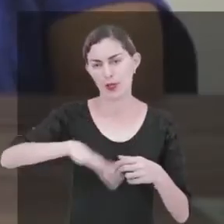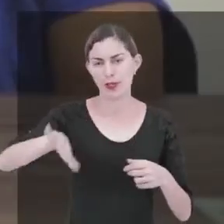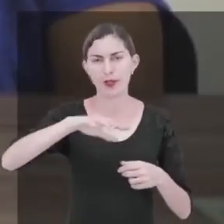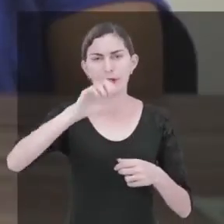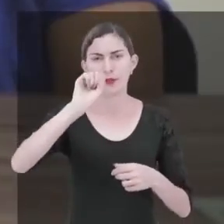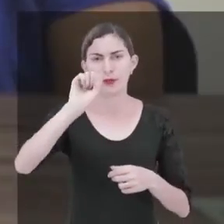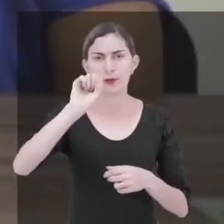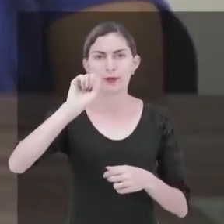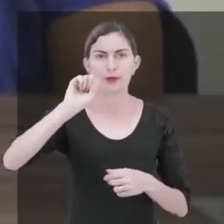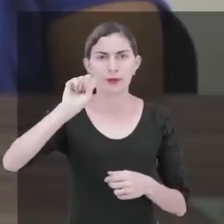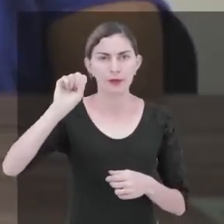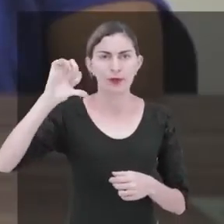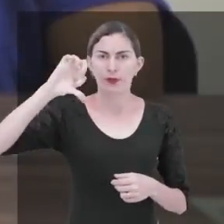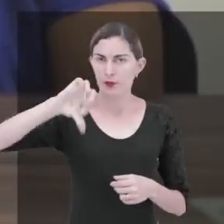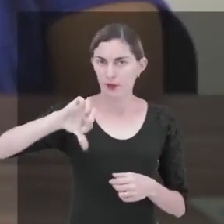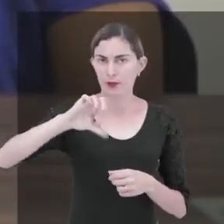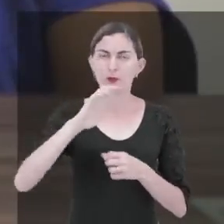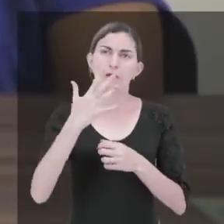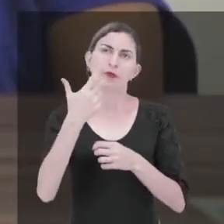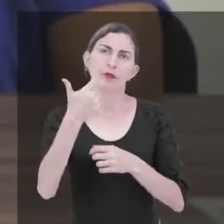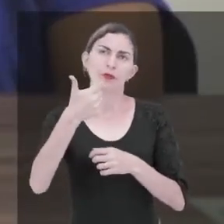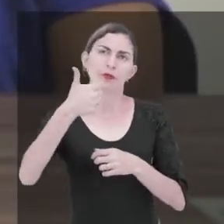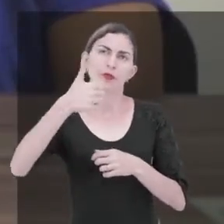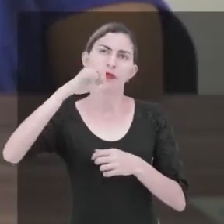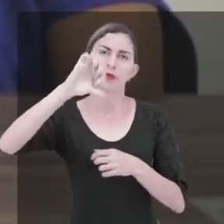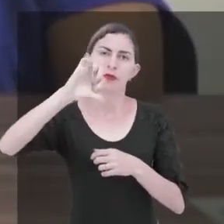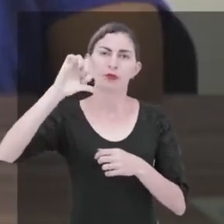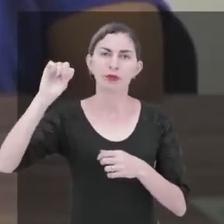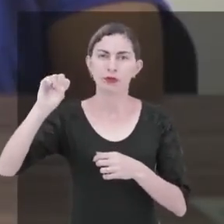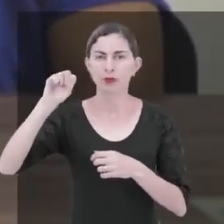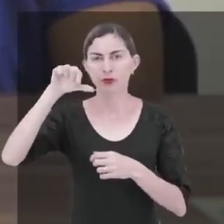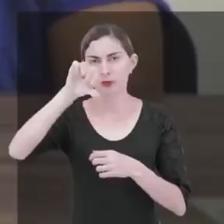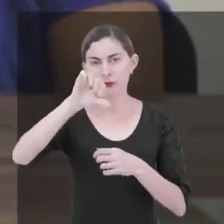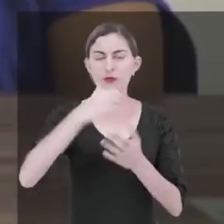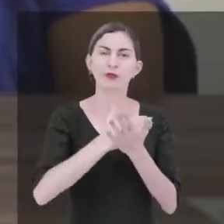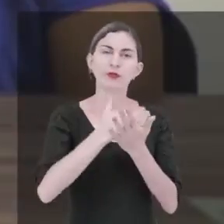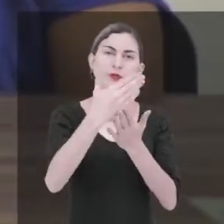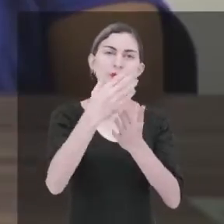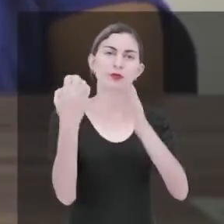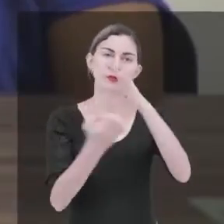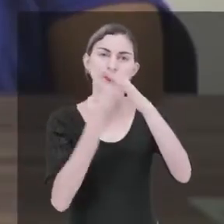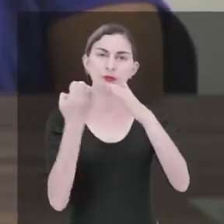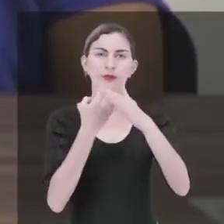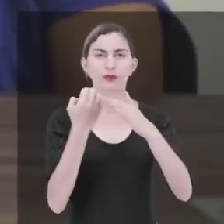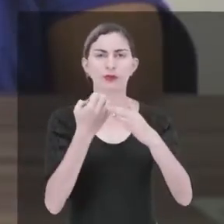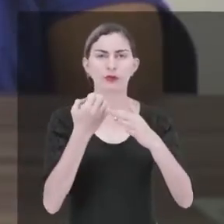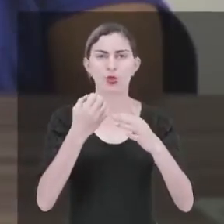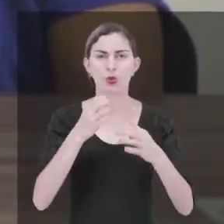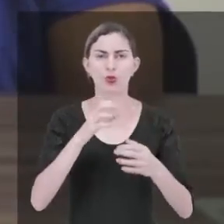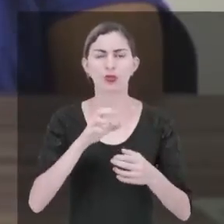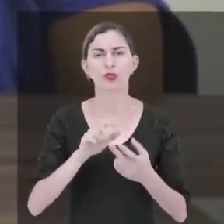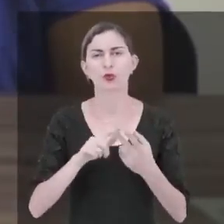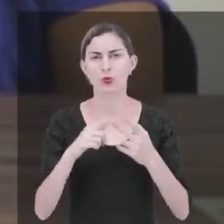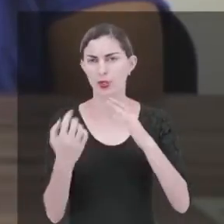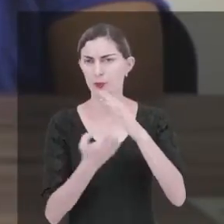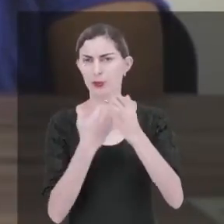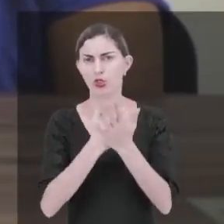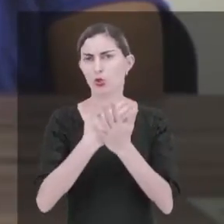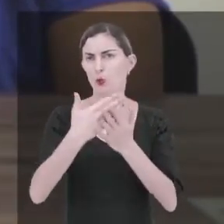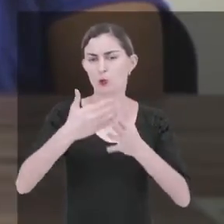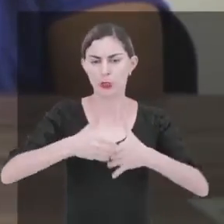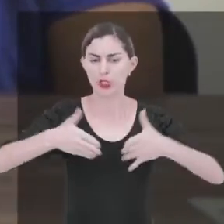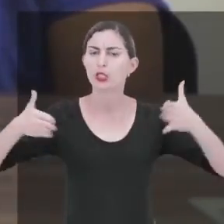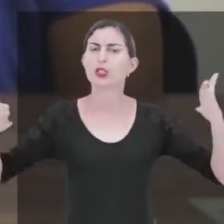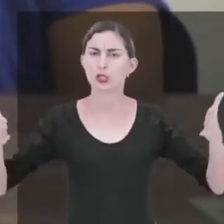Estou na área desde 89, desde a época da minha formação. Eu comecei numa empresa chamada Amor Imprimo, era uma empresa